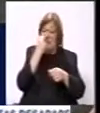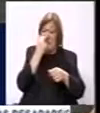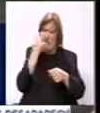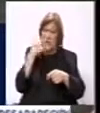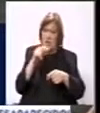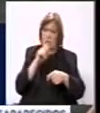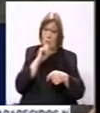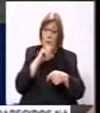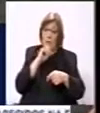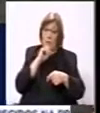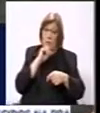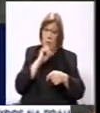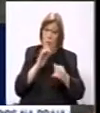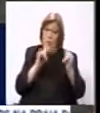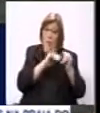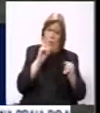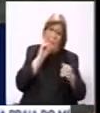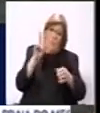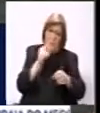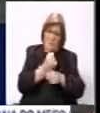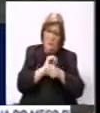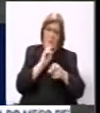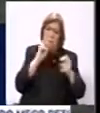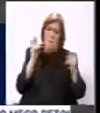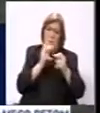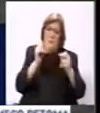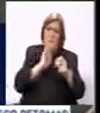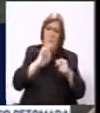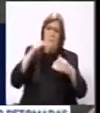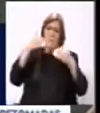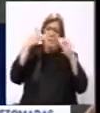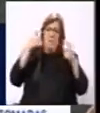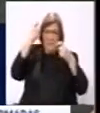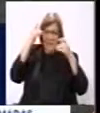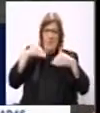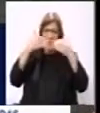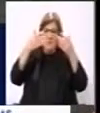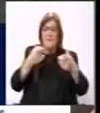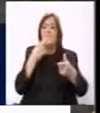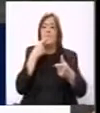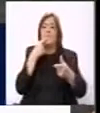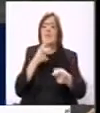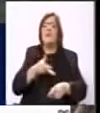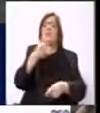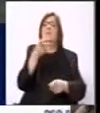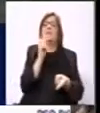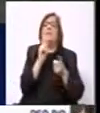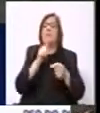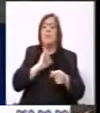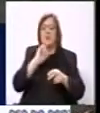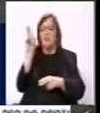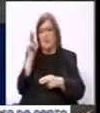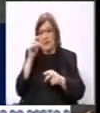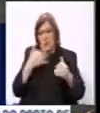existe a possibilidade por um lado os trabalhos programa discutir sobre o futuro pensar sobre o futuro e perceber que o tênis é que nós queremos para os nossos artistas